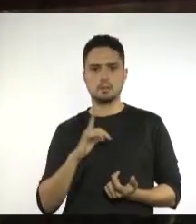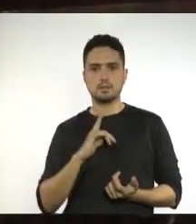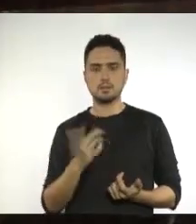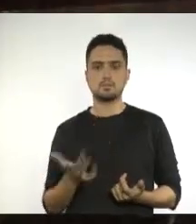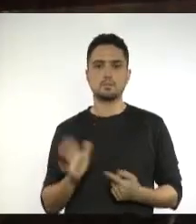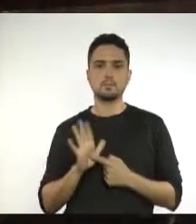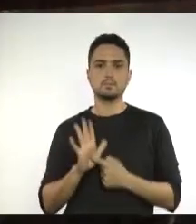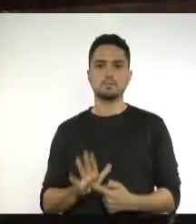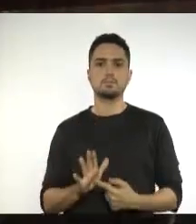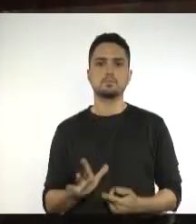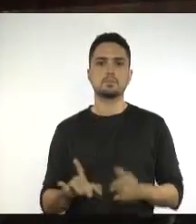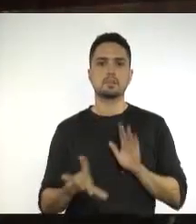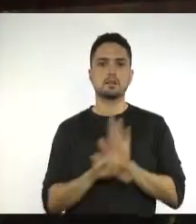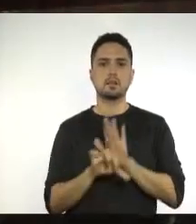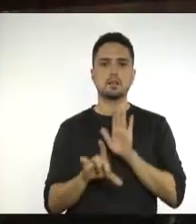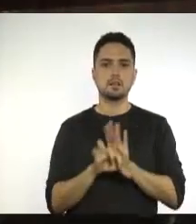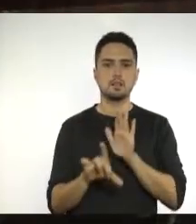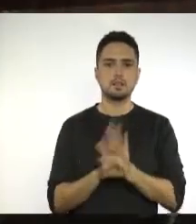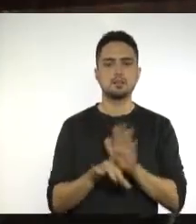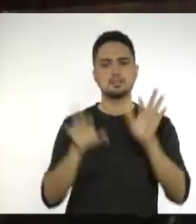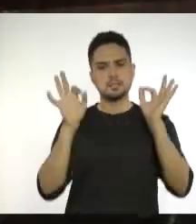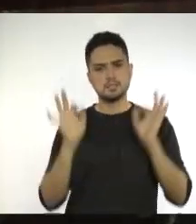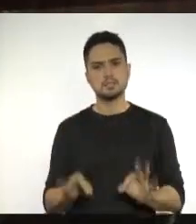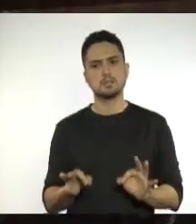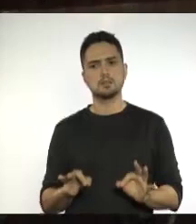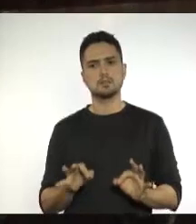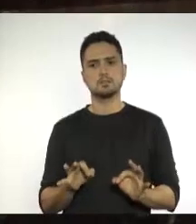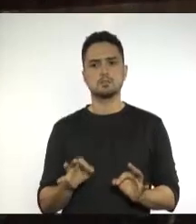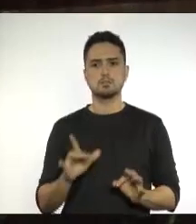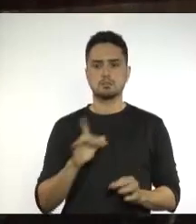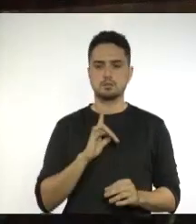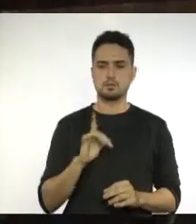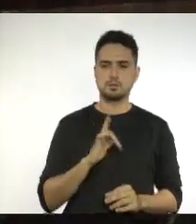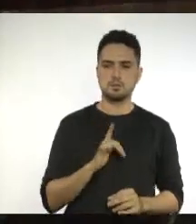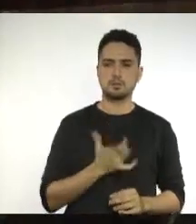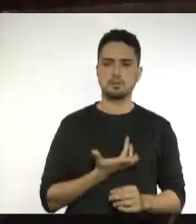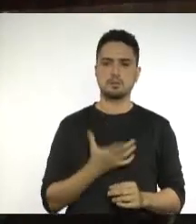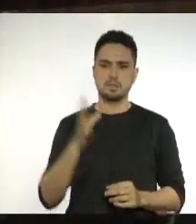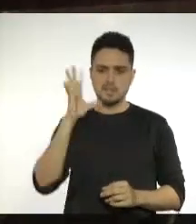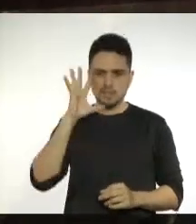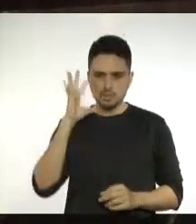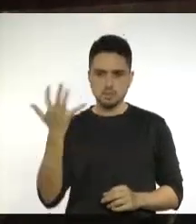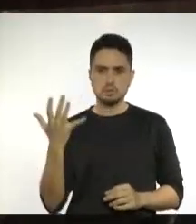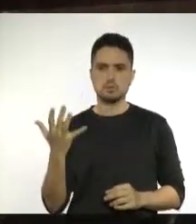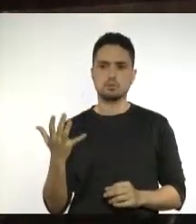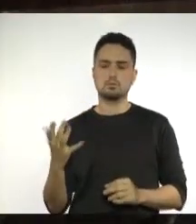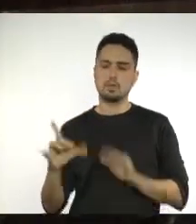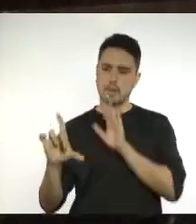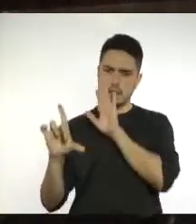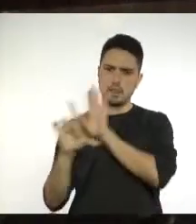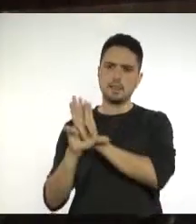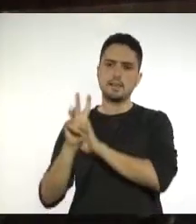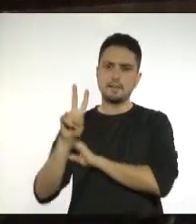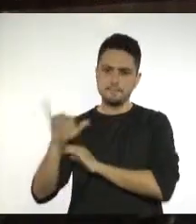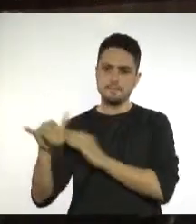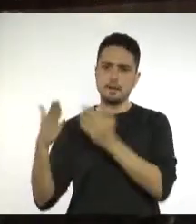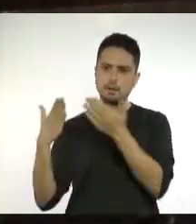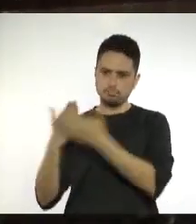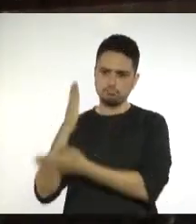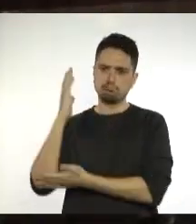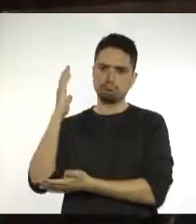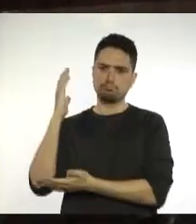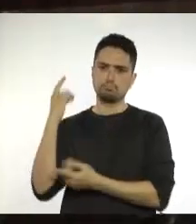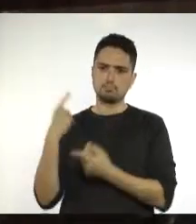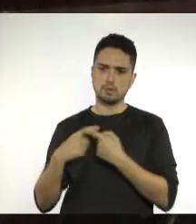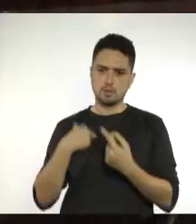uma lei que, com certeza, será sancionada, porque eu sempre acredito na responsabilidade